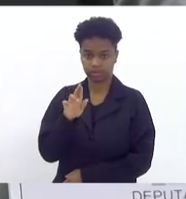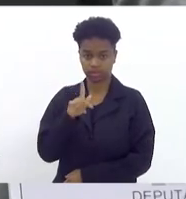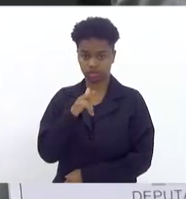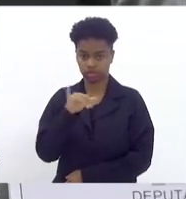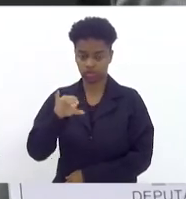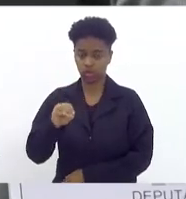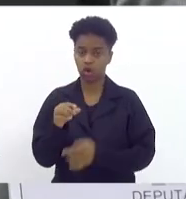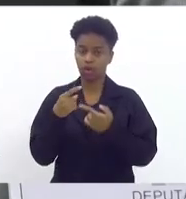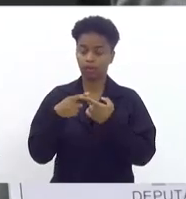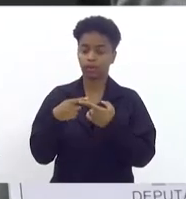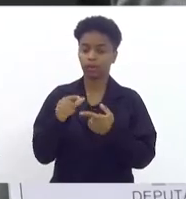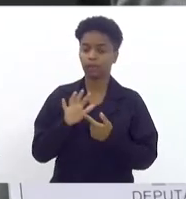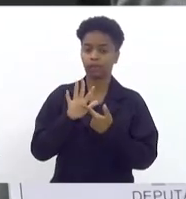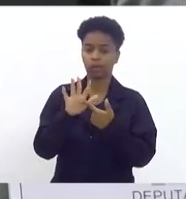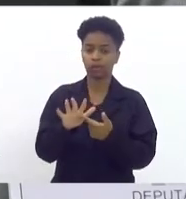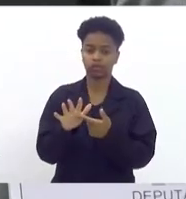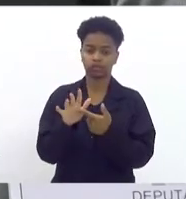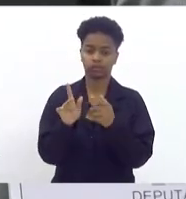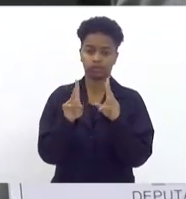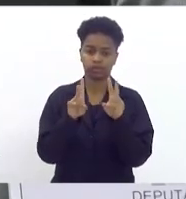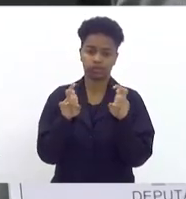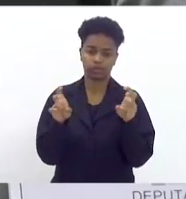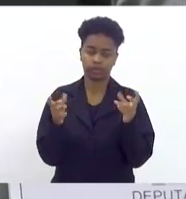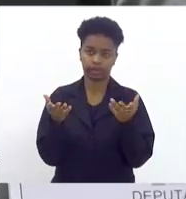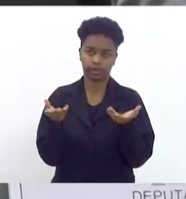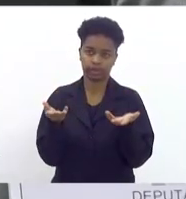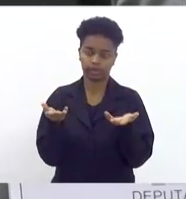ele coloca a questão